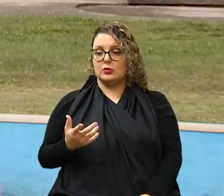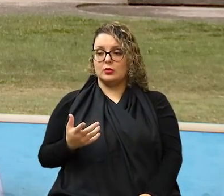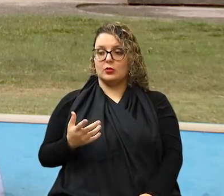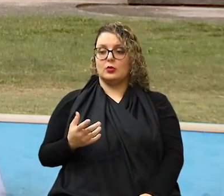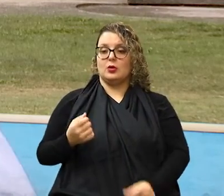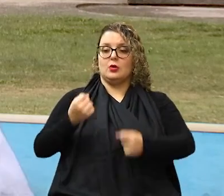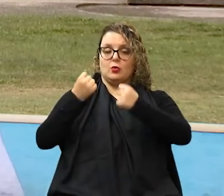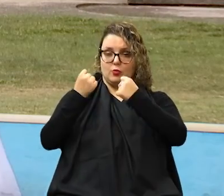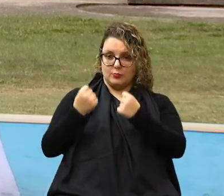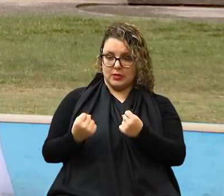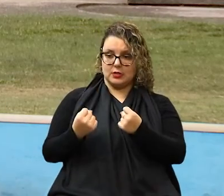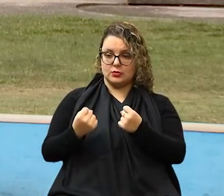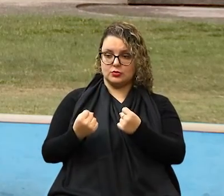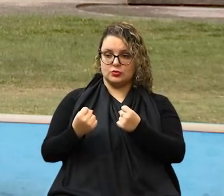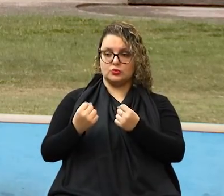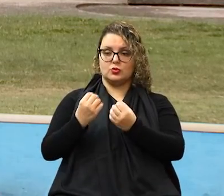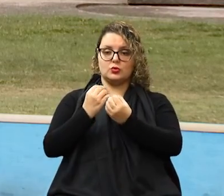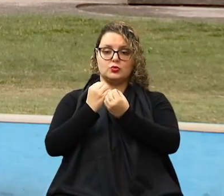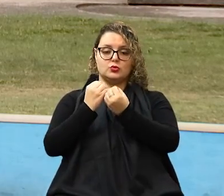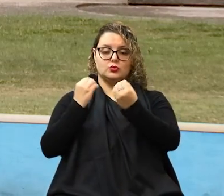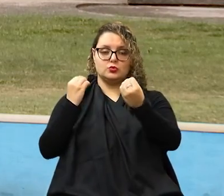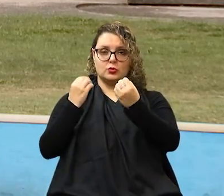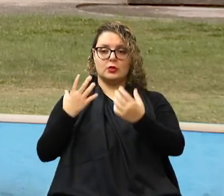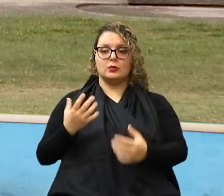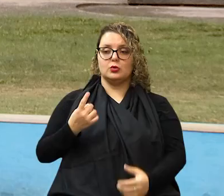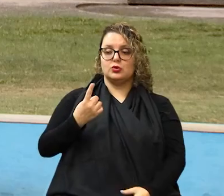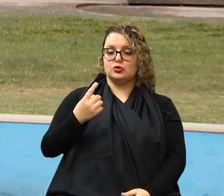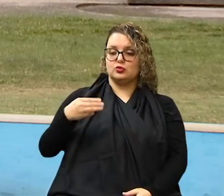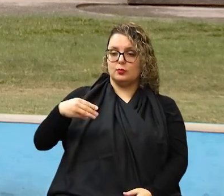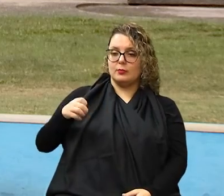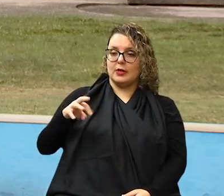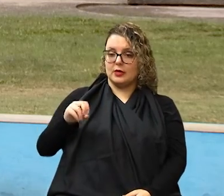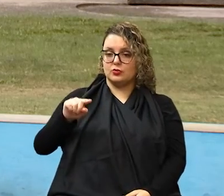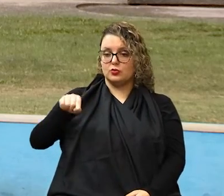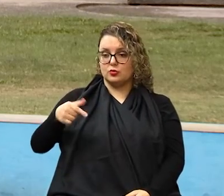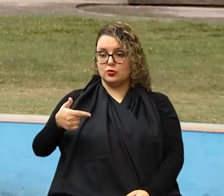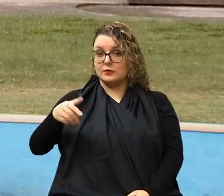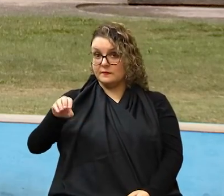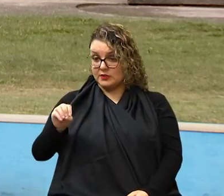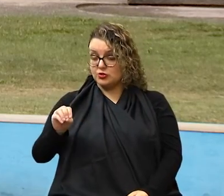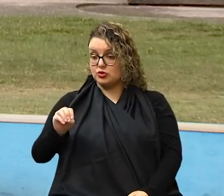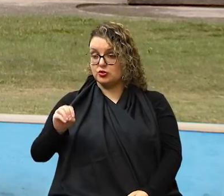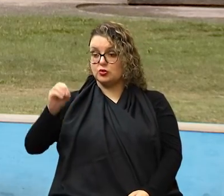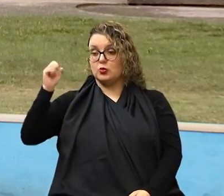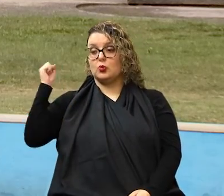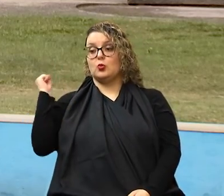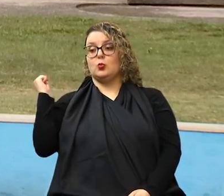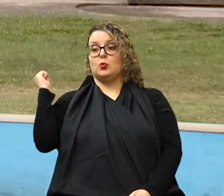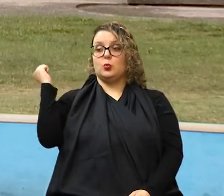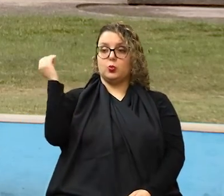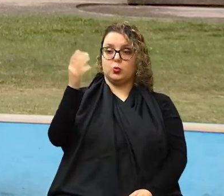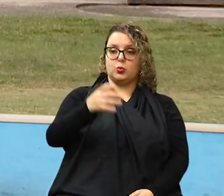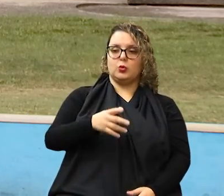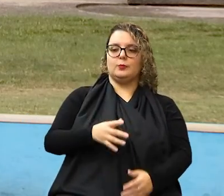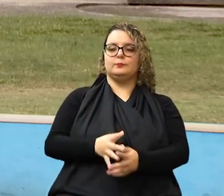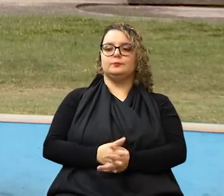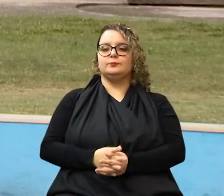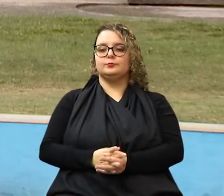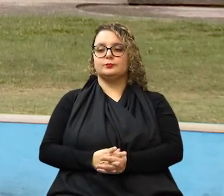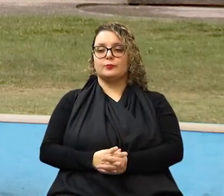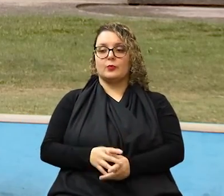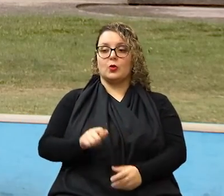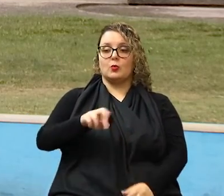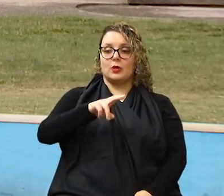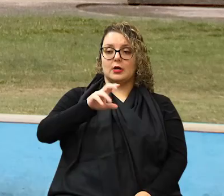é do que o implemento do peso com um cabo de aproximadamente 1,20 m e aí se lança em maiores